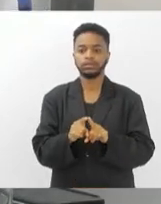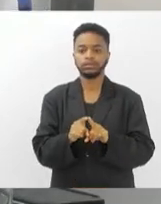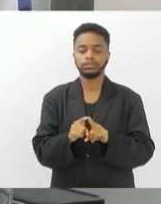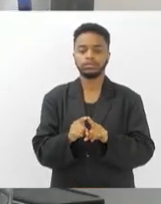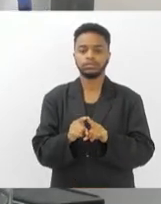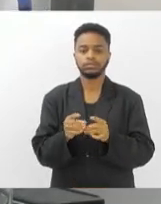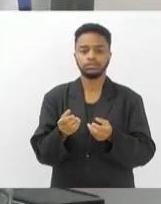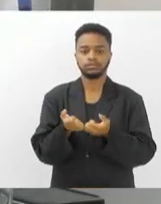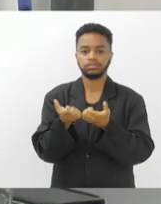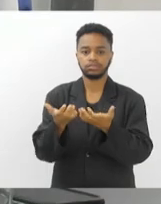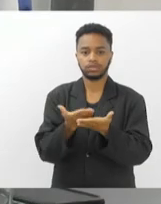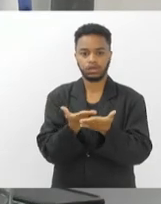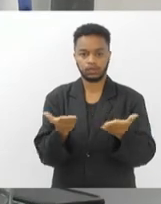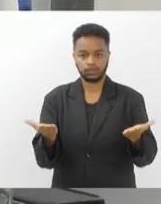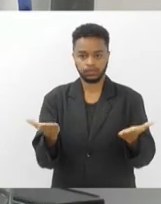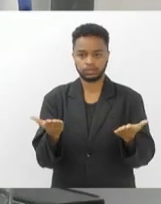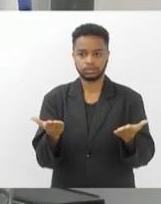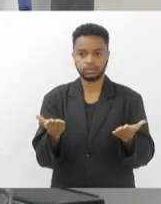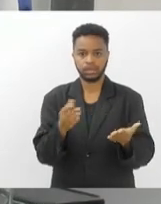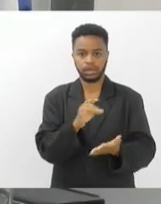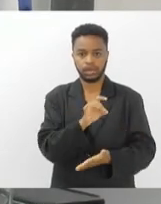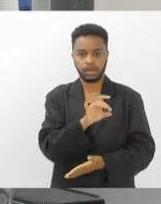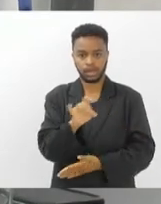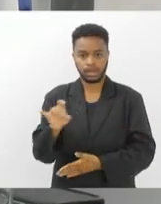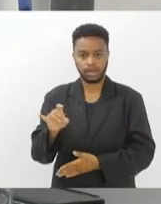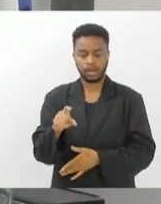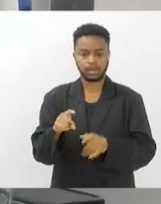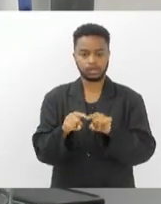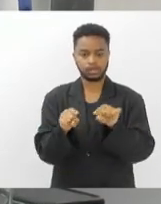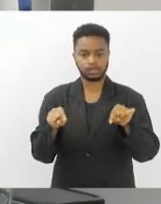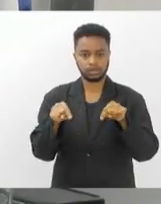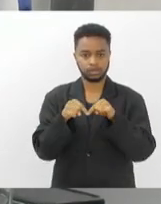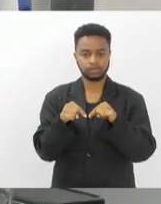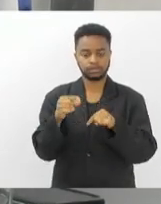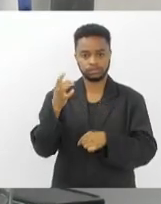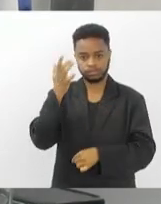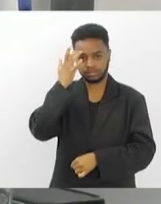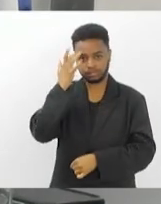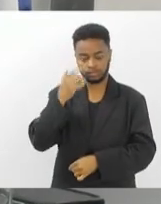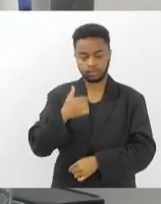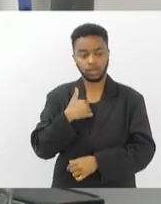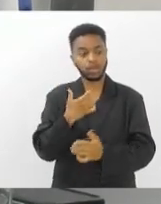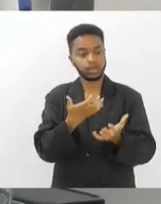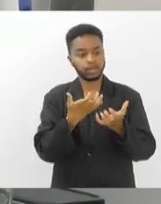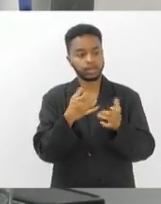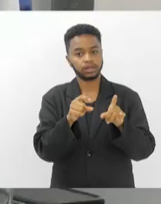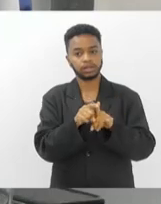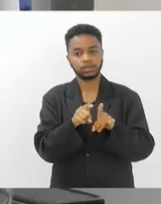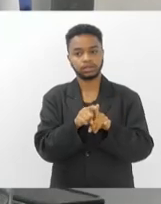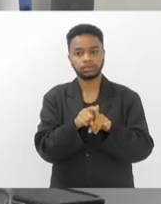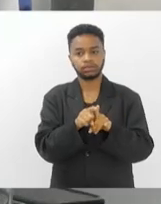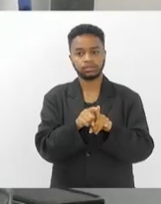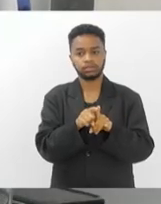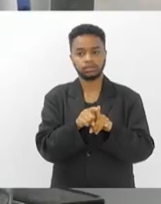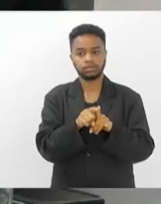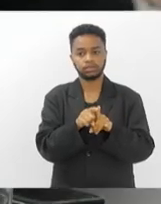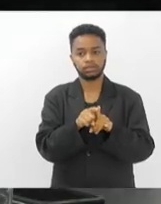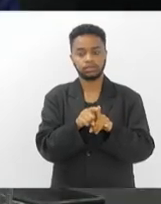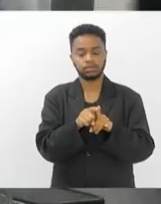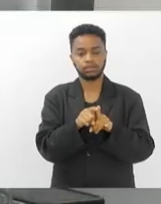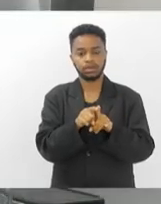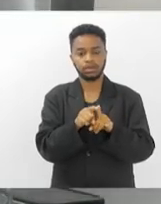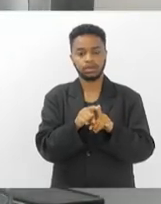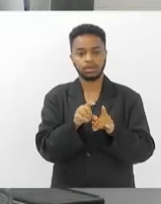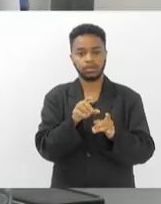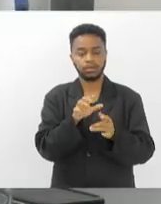vou passar para cada gabinete da ciência em plenário. Presidente, eu queria também constar aqui do balanço, o